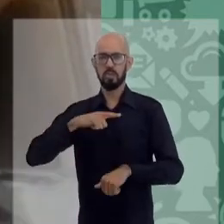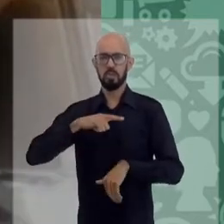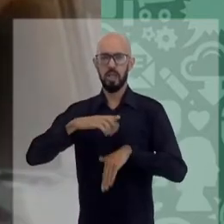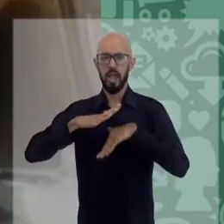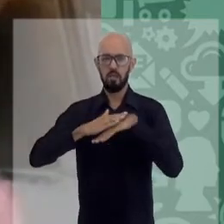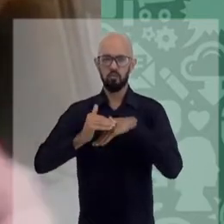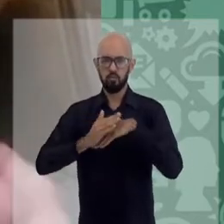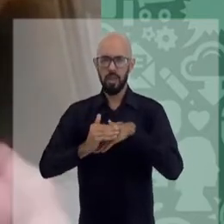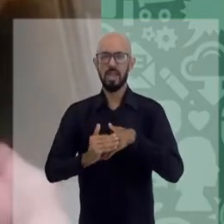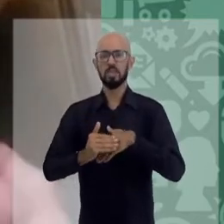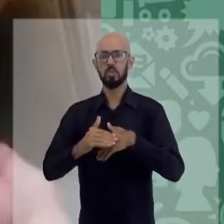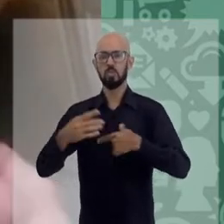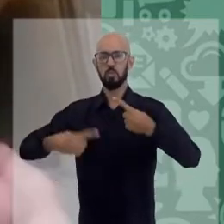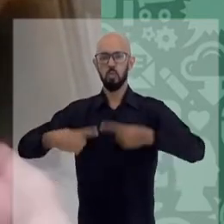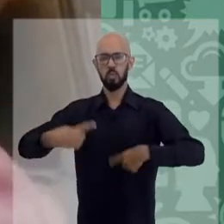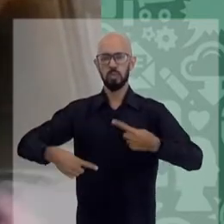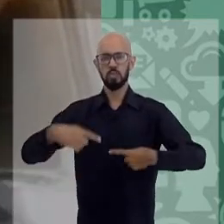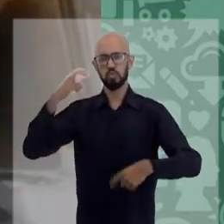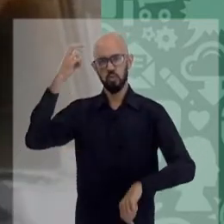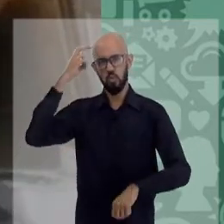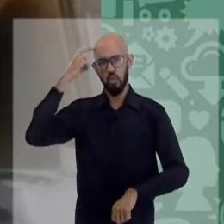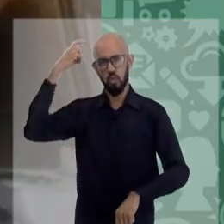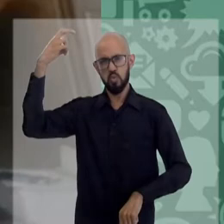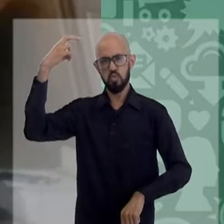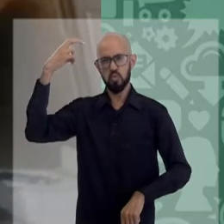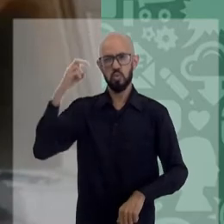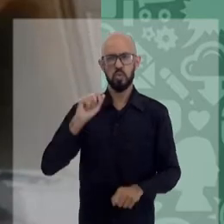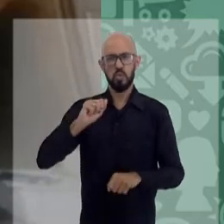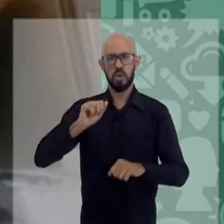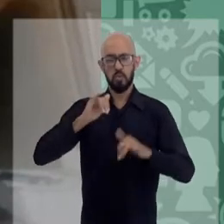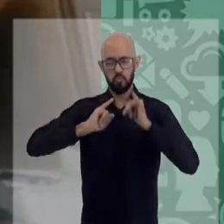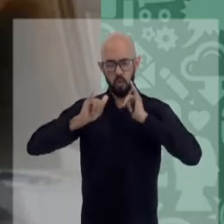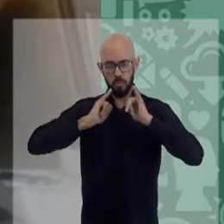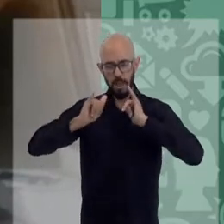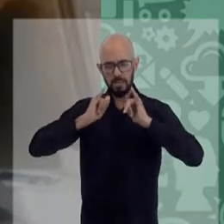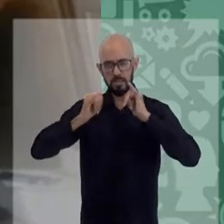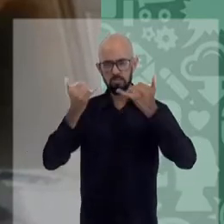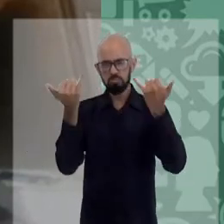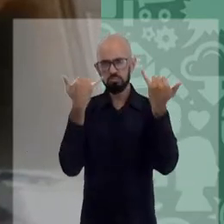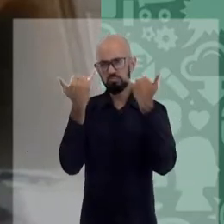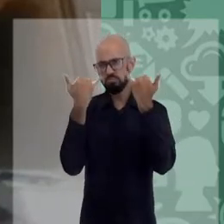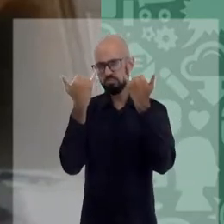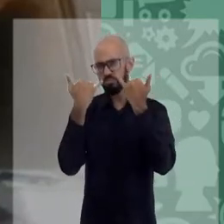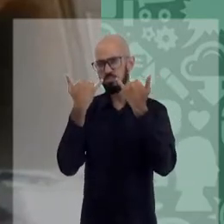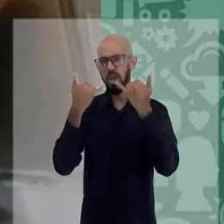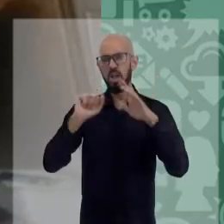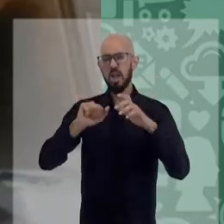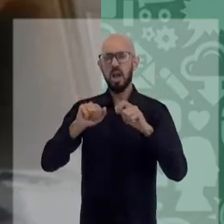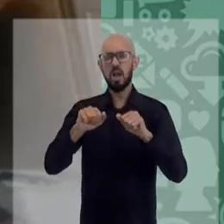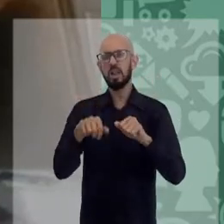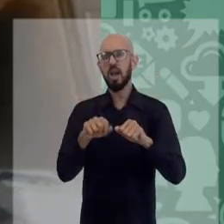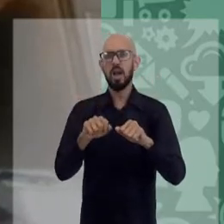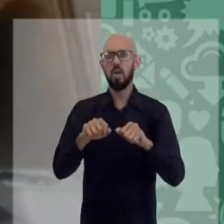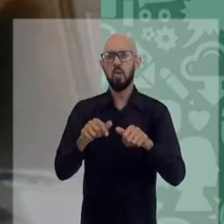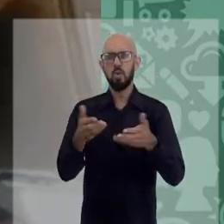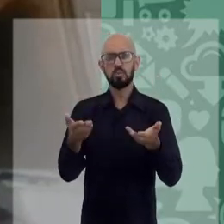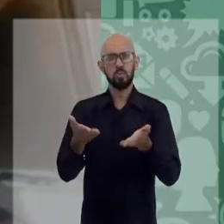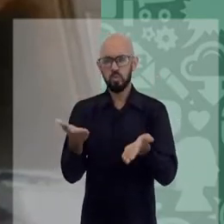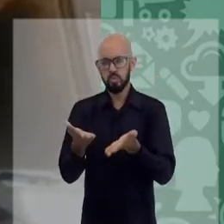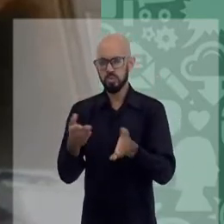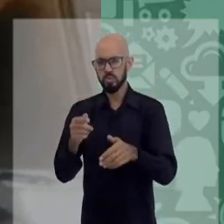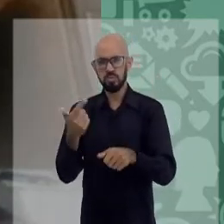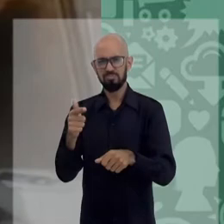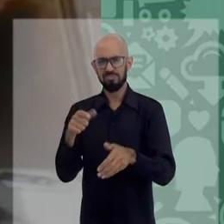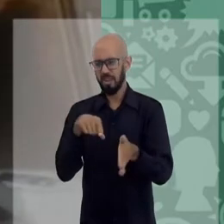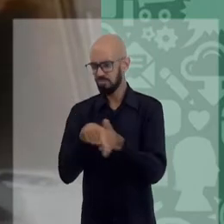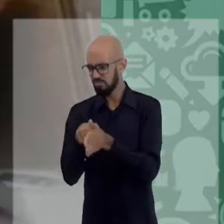afetivo, político, cultural. As pessoas se informam pelas redes, Hoje você não procura mais a informação